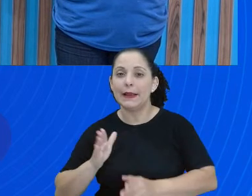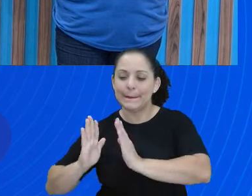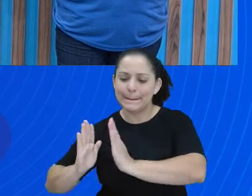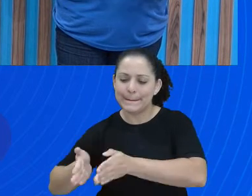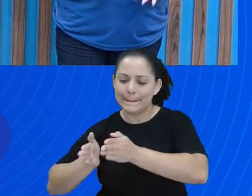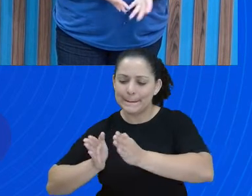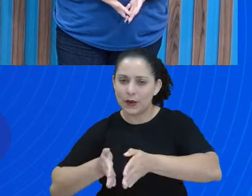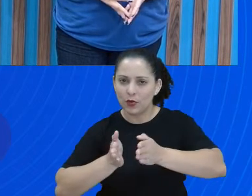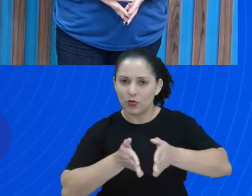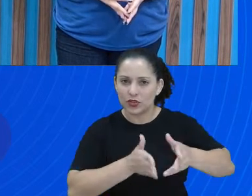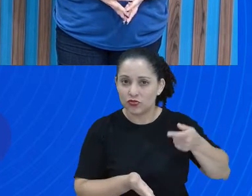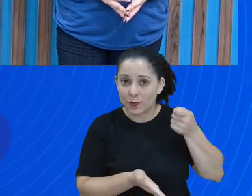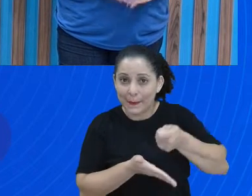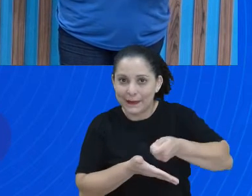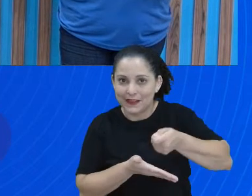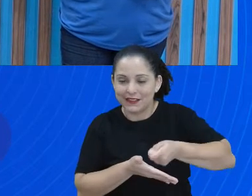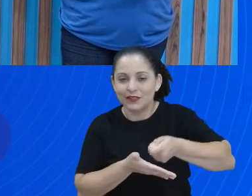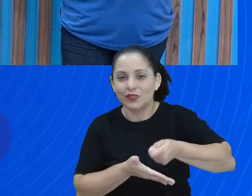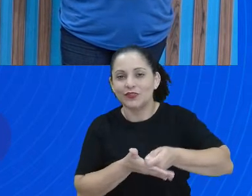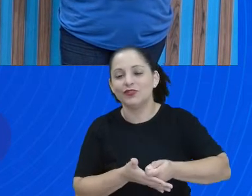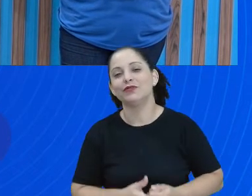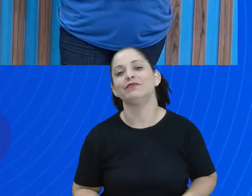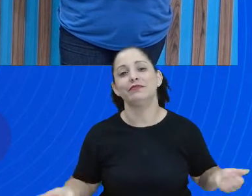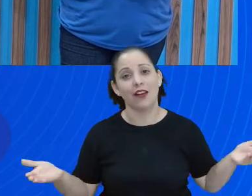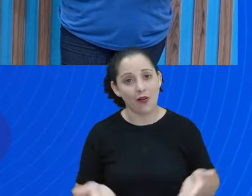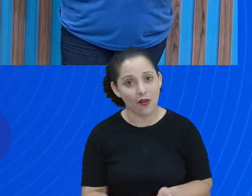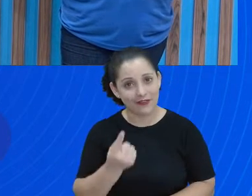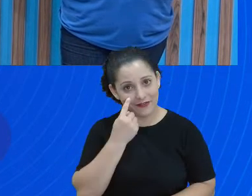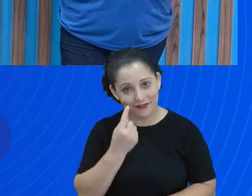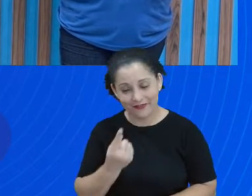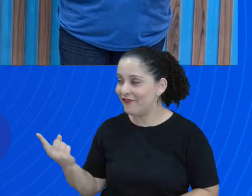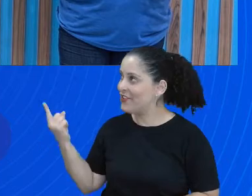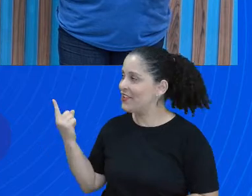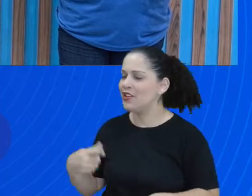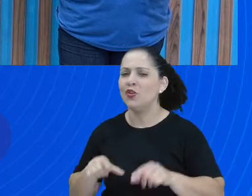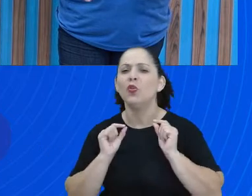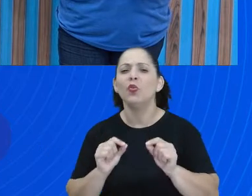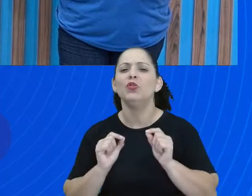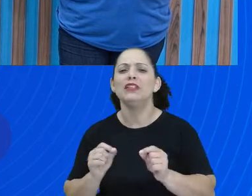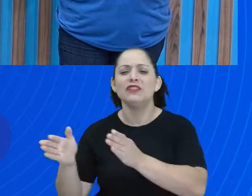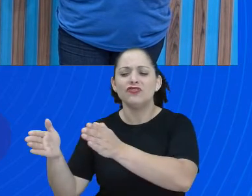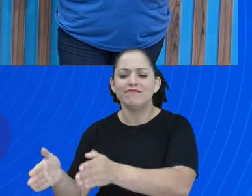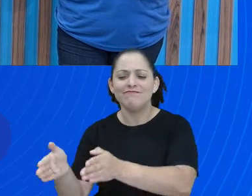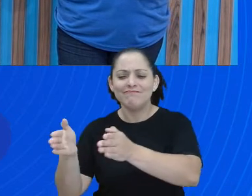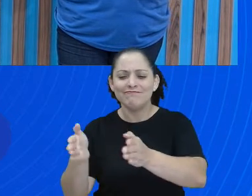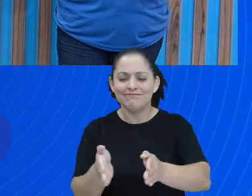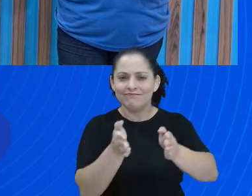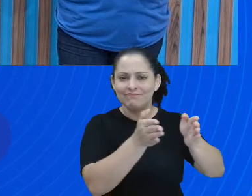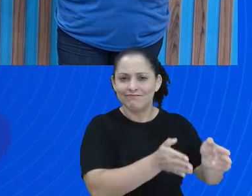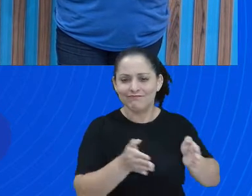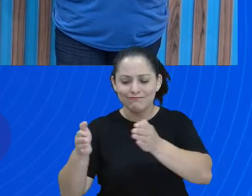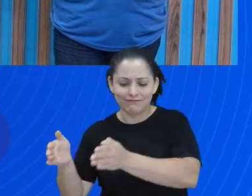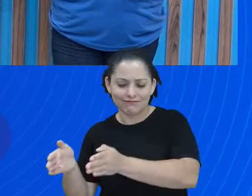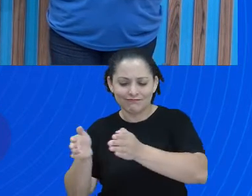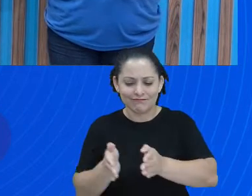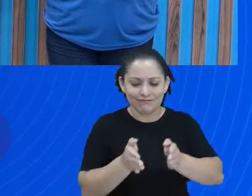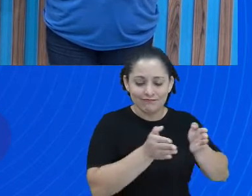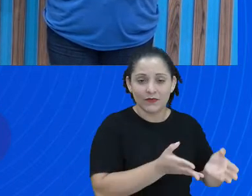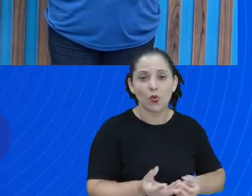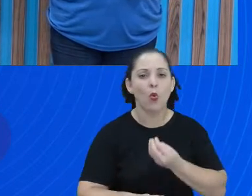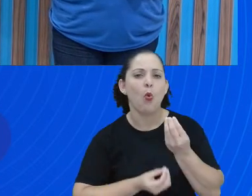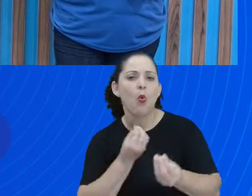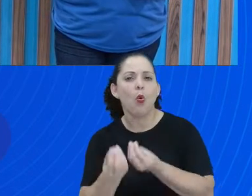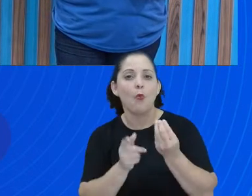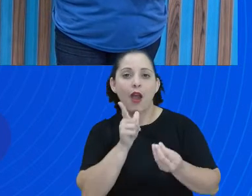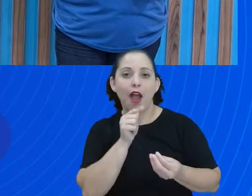que são obrigatórias. E a gente vai ver aqui que etapas são essas, né? Como é que essa água chega até a